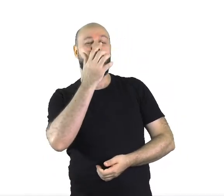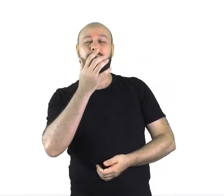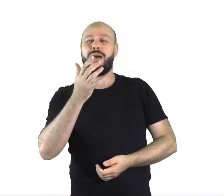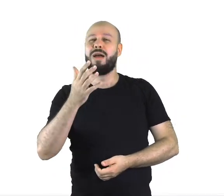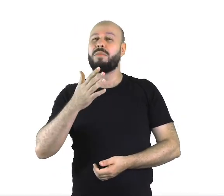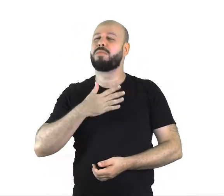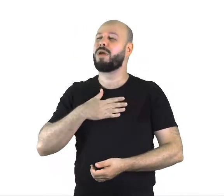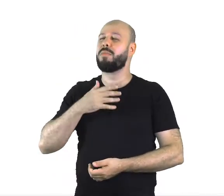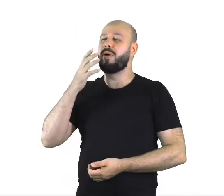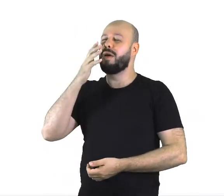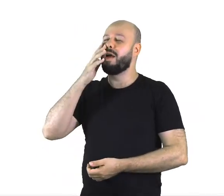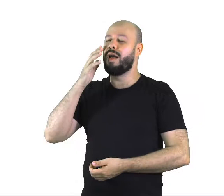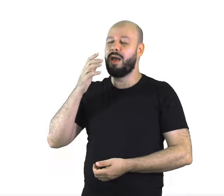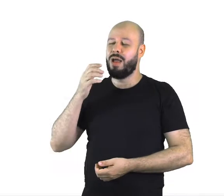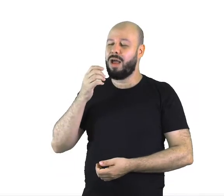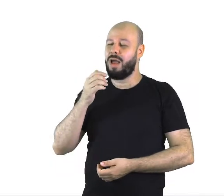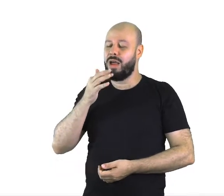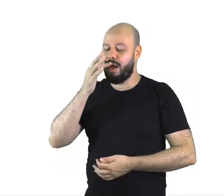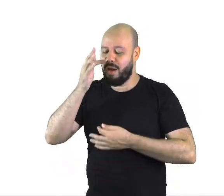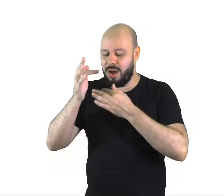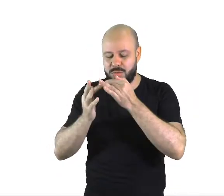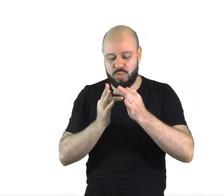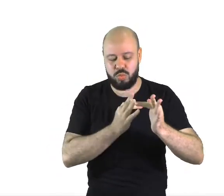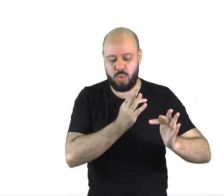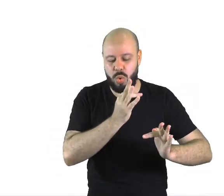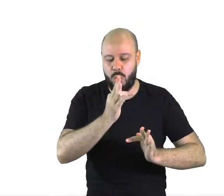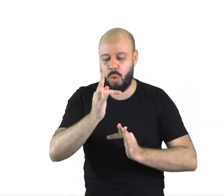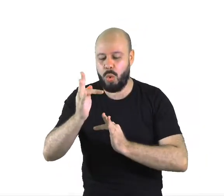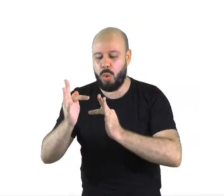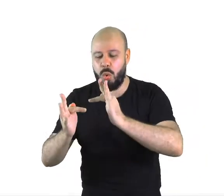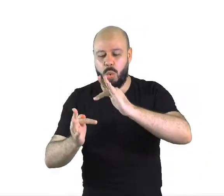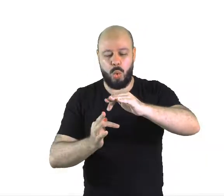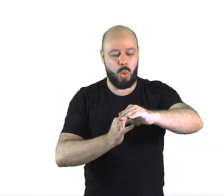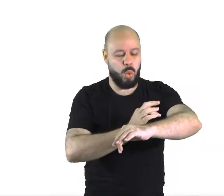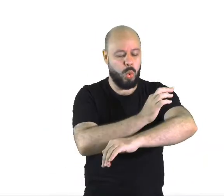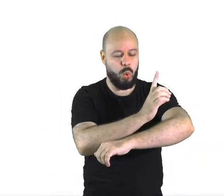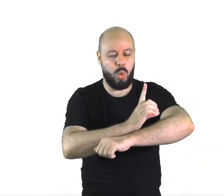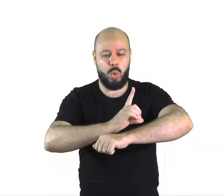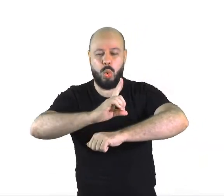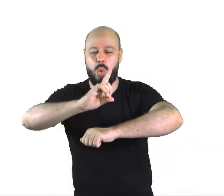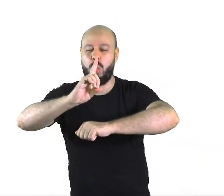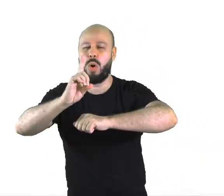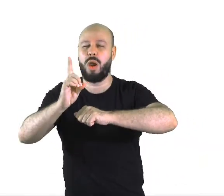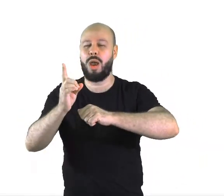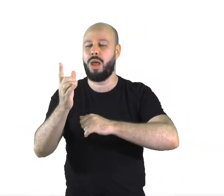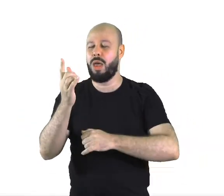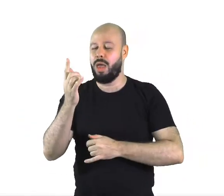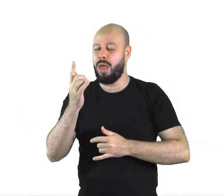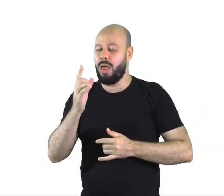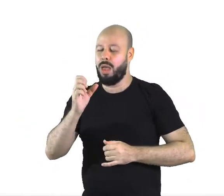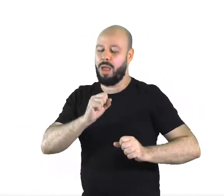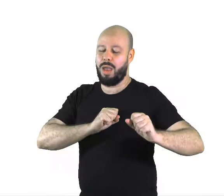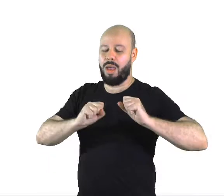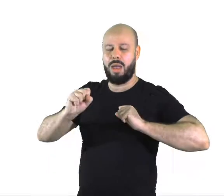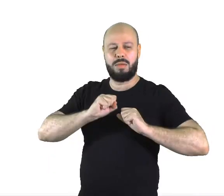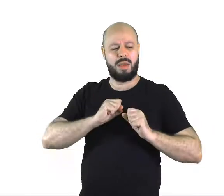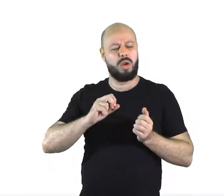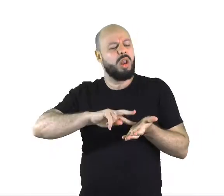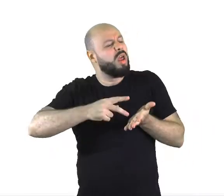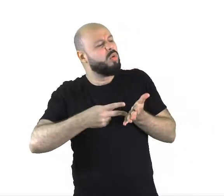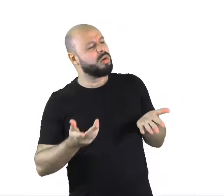uma caravana de rosas vagando no deserto inefável de paixão. Uau, agora